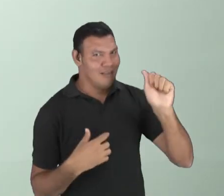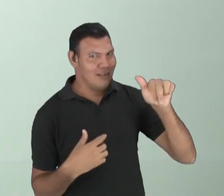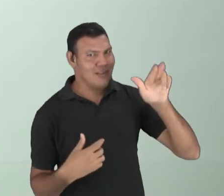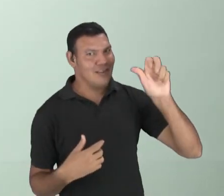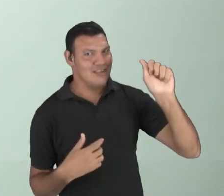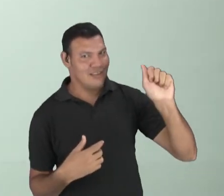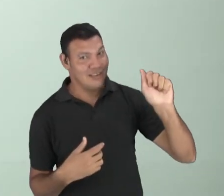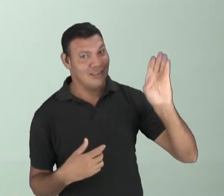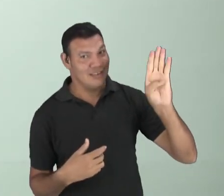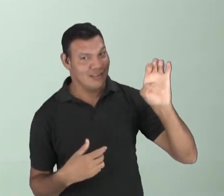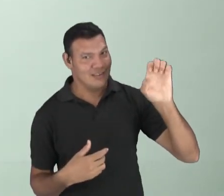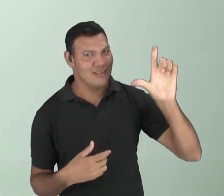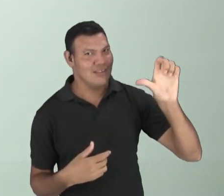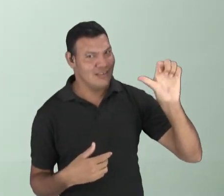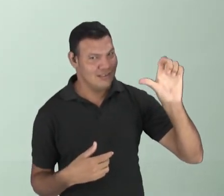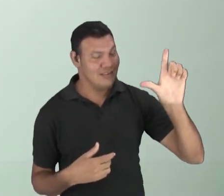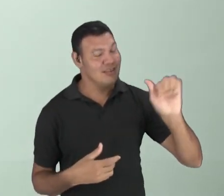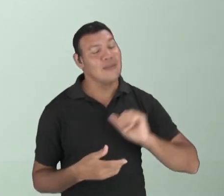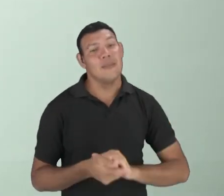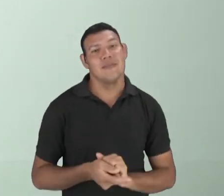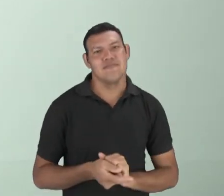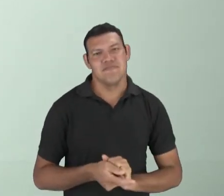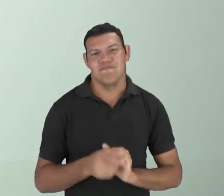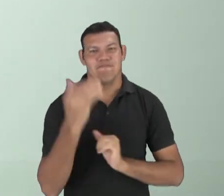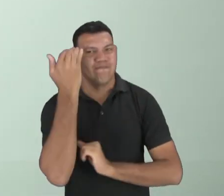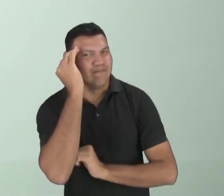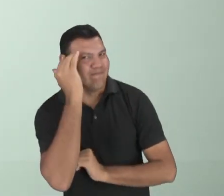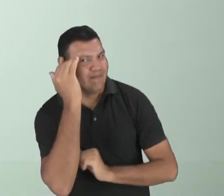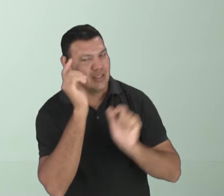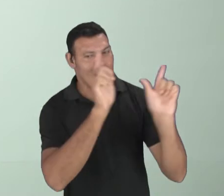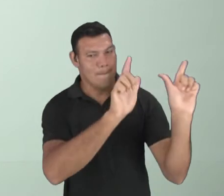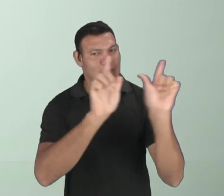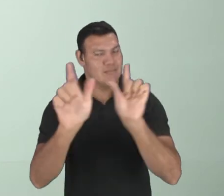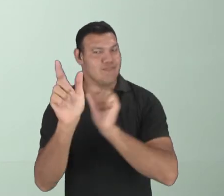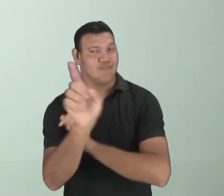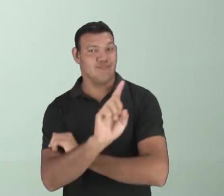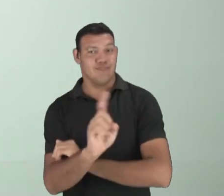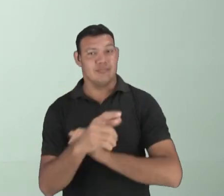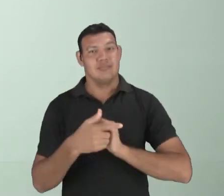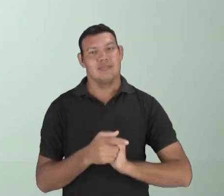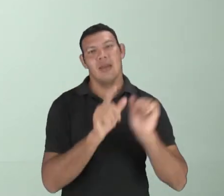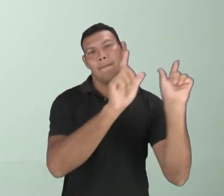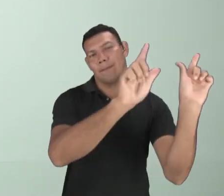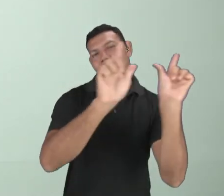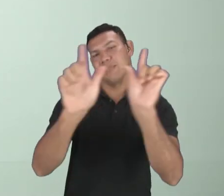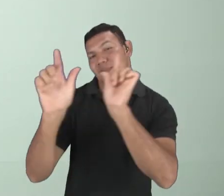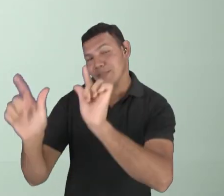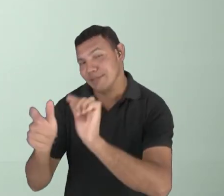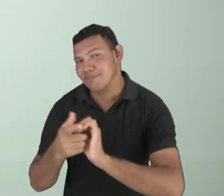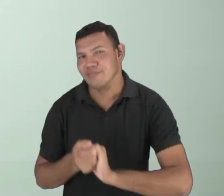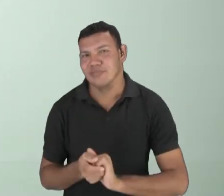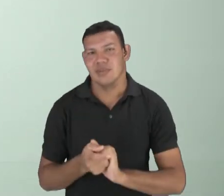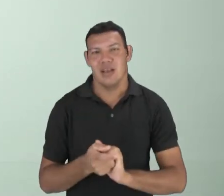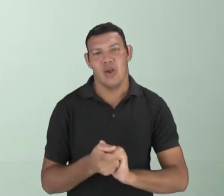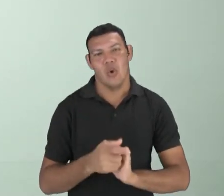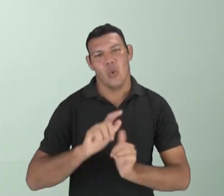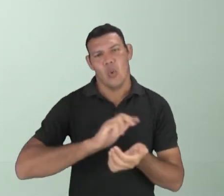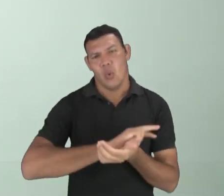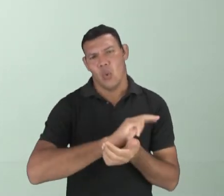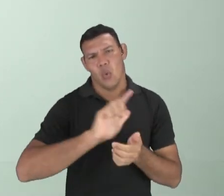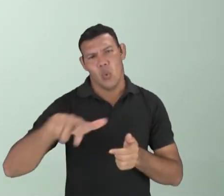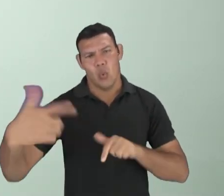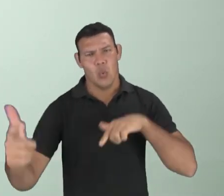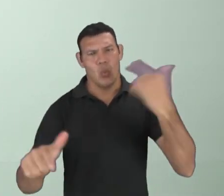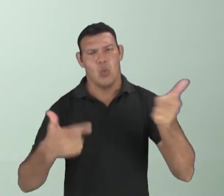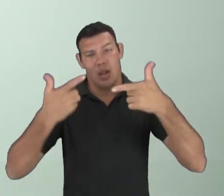terror Annabelle, certamente você não compreendeu essa tirinha. Então, tirinhas e qualquer